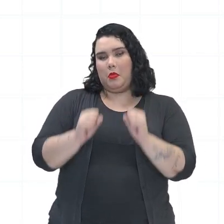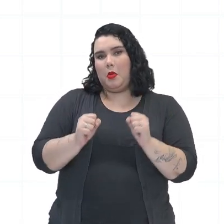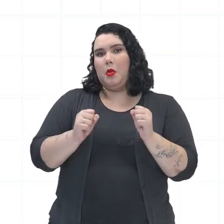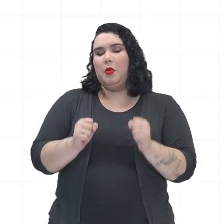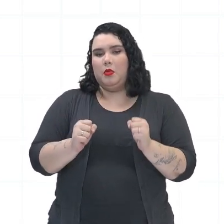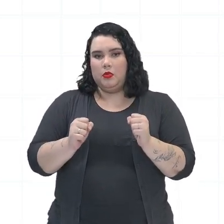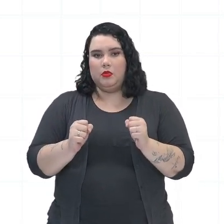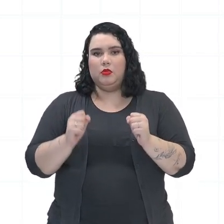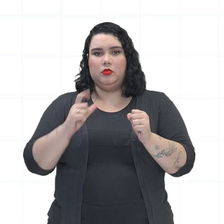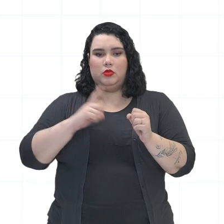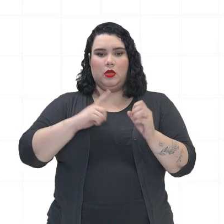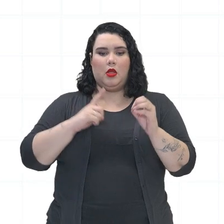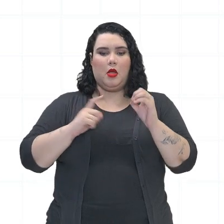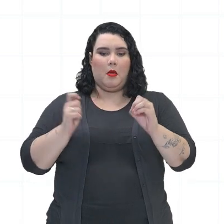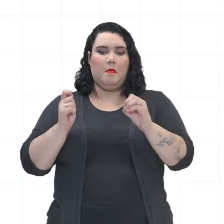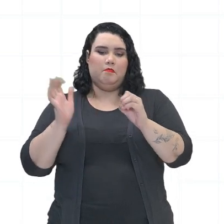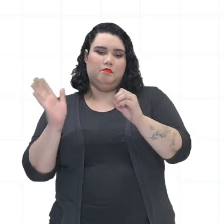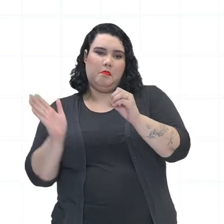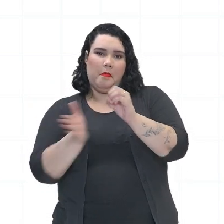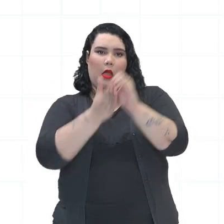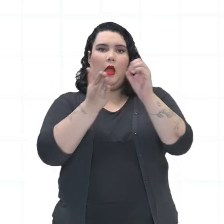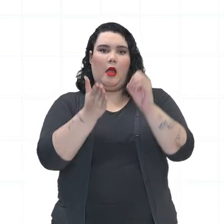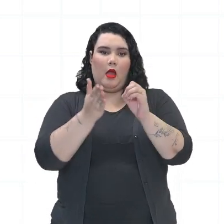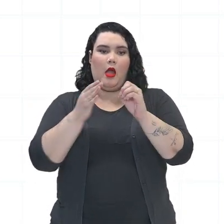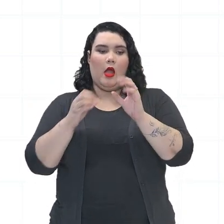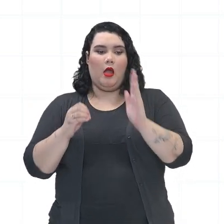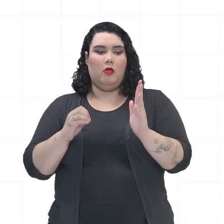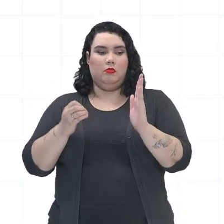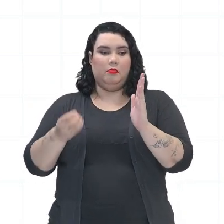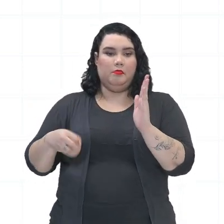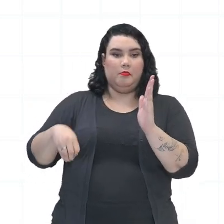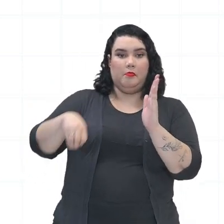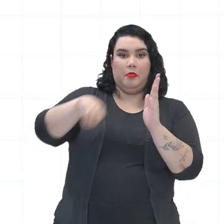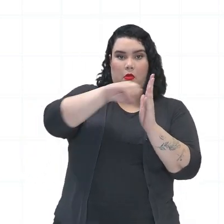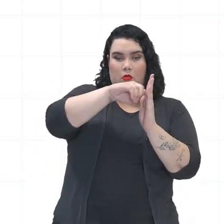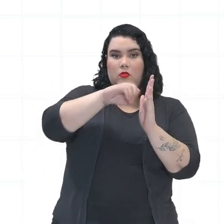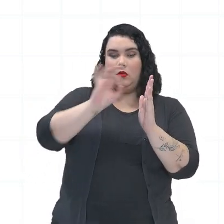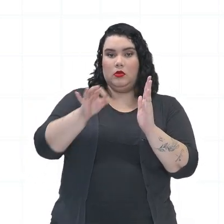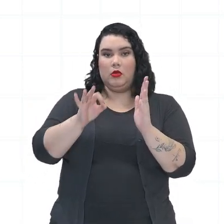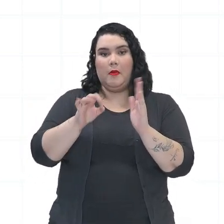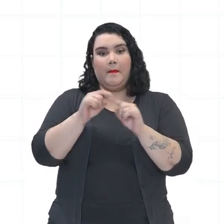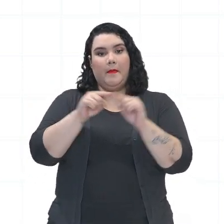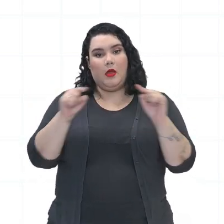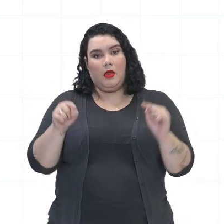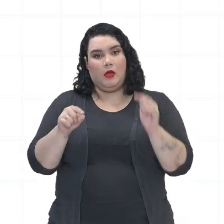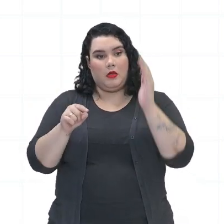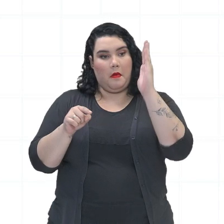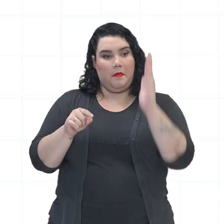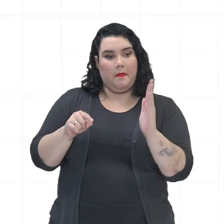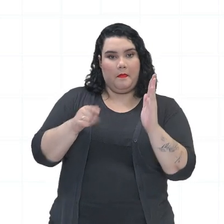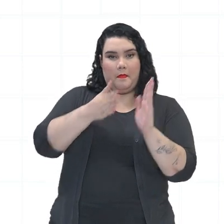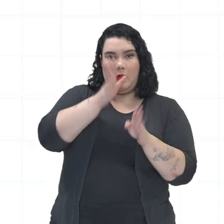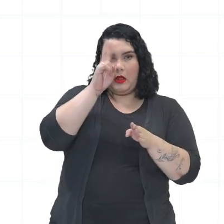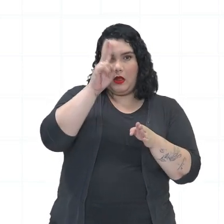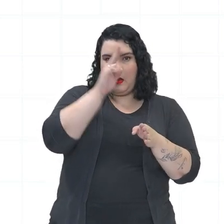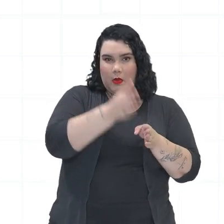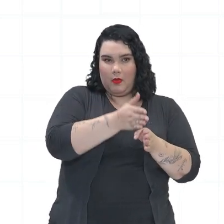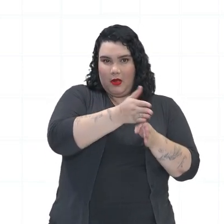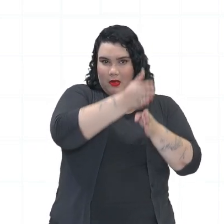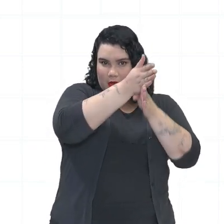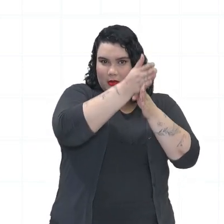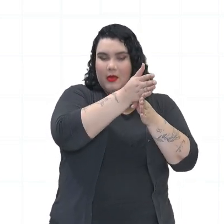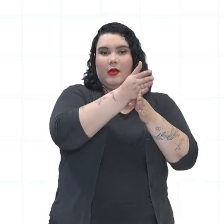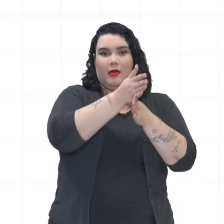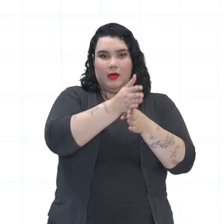né, bater nessa bola, ela ir para fora, mas se ela bater na parede, essas